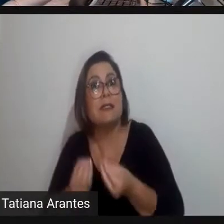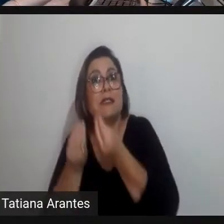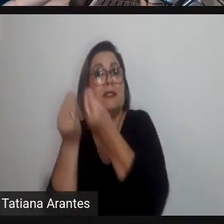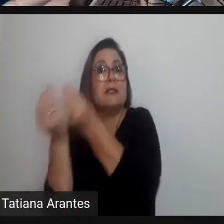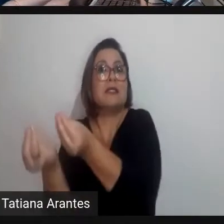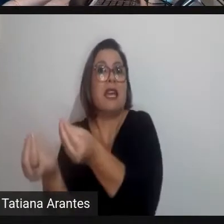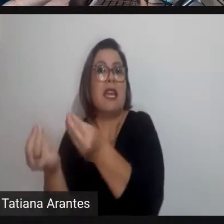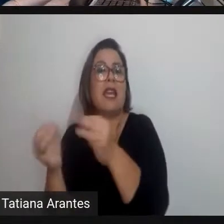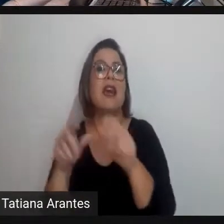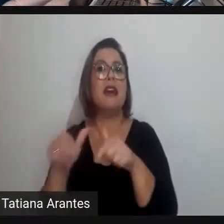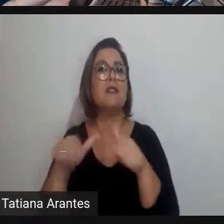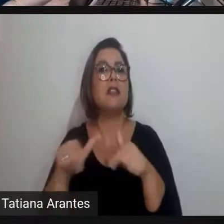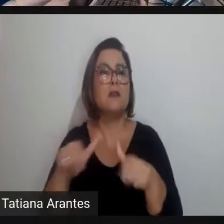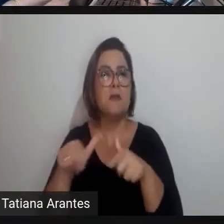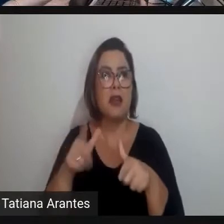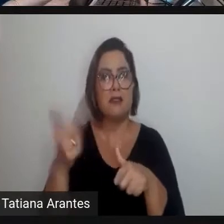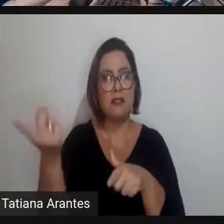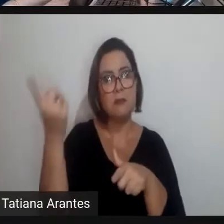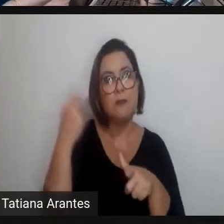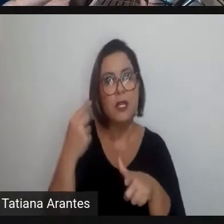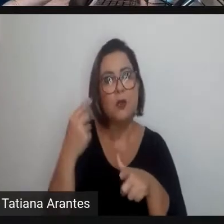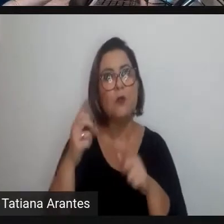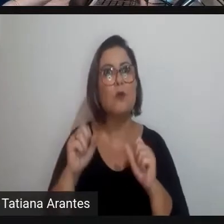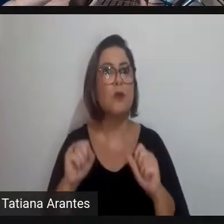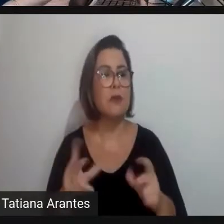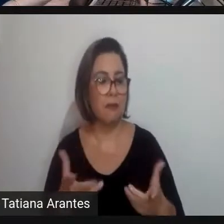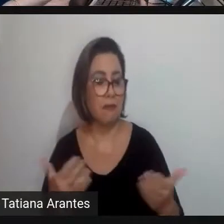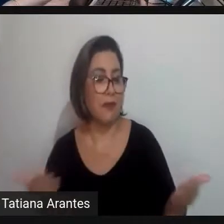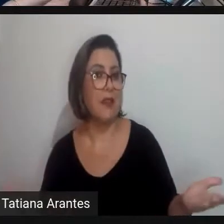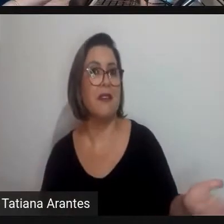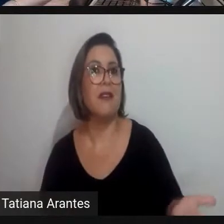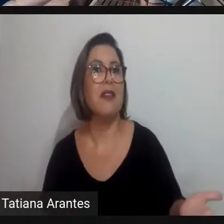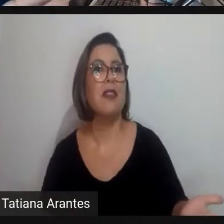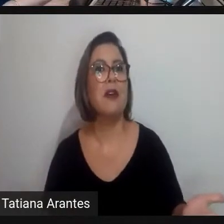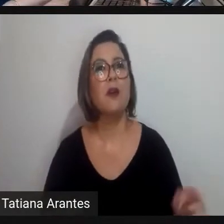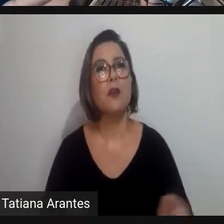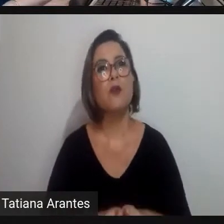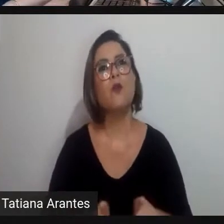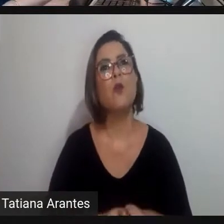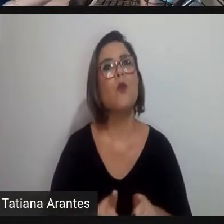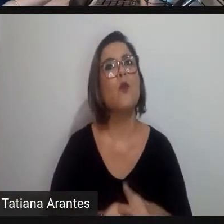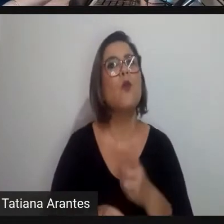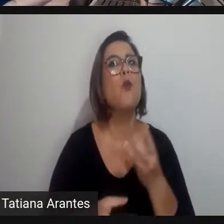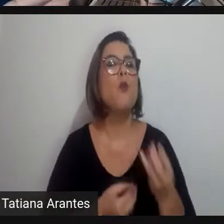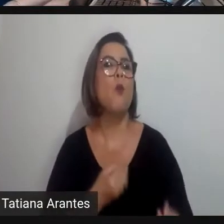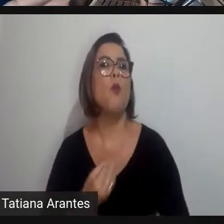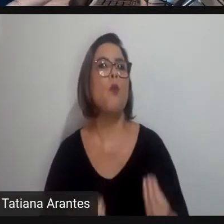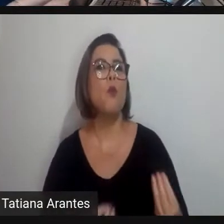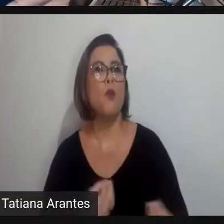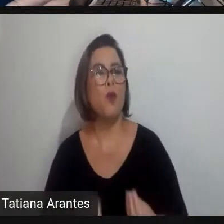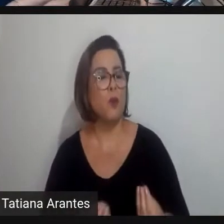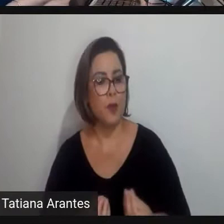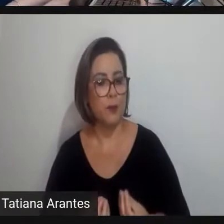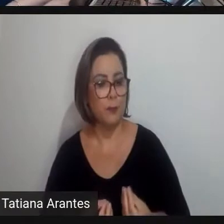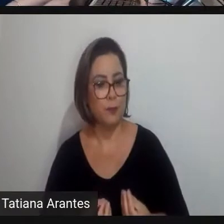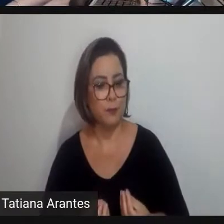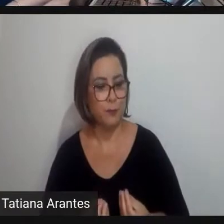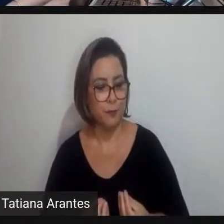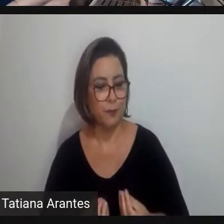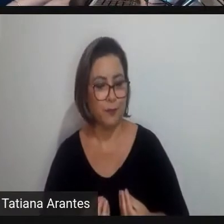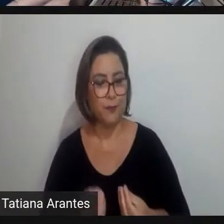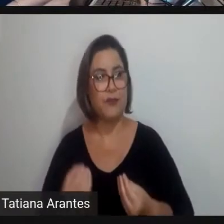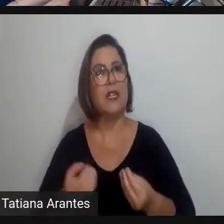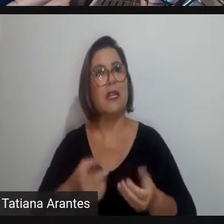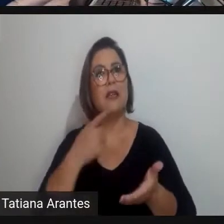em xeque agora. Né? E isso vai ser pactuado entre o servidor e o